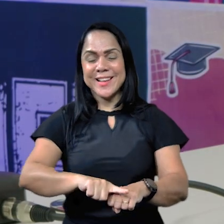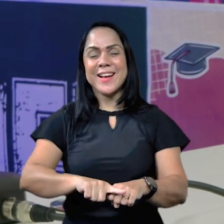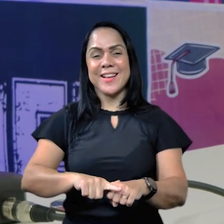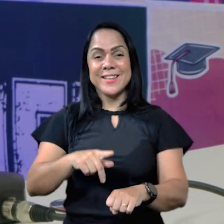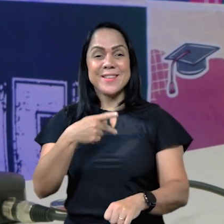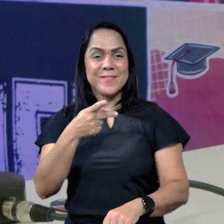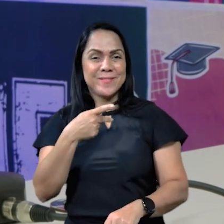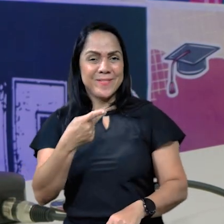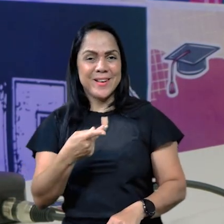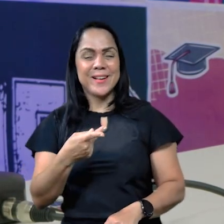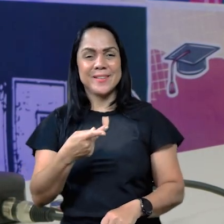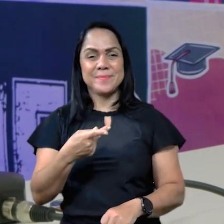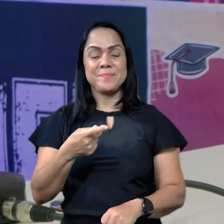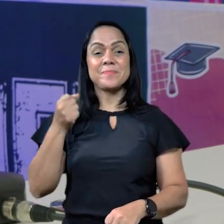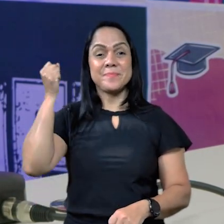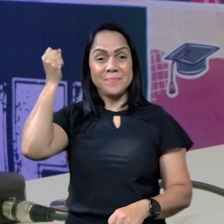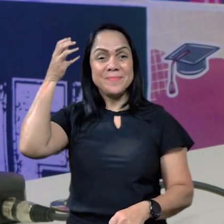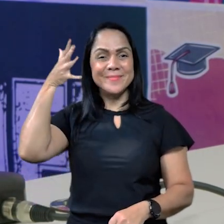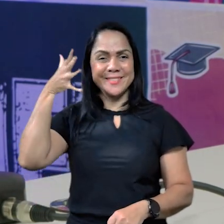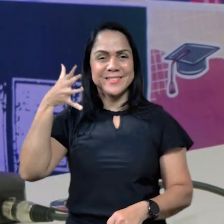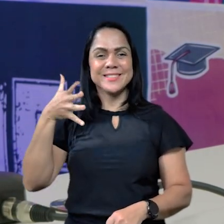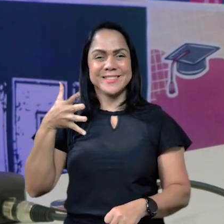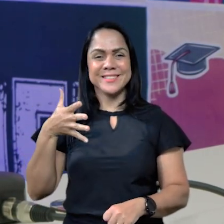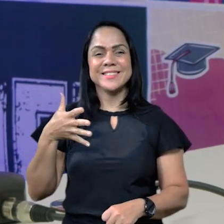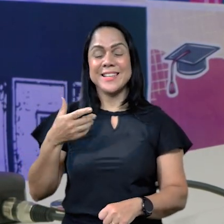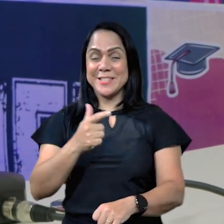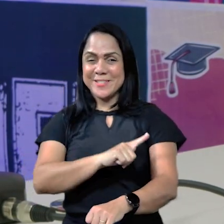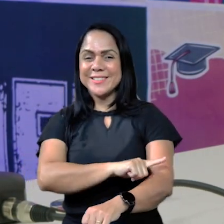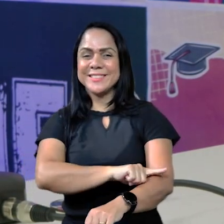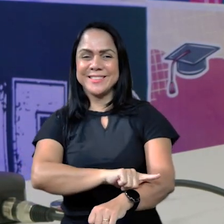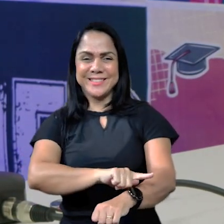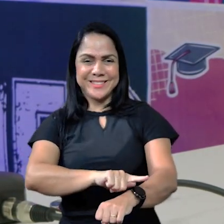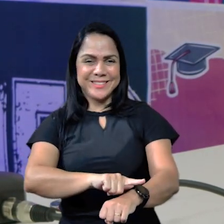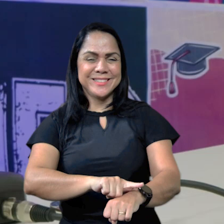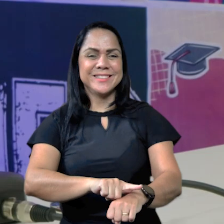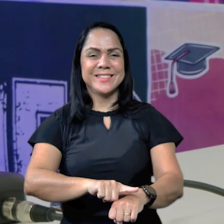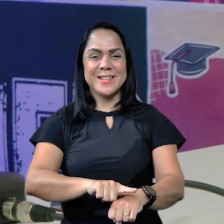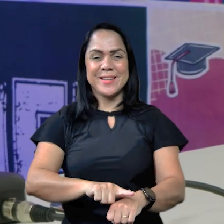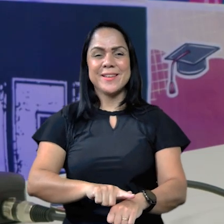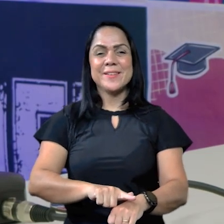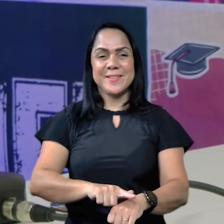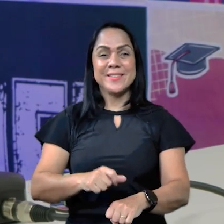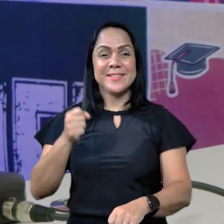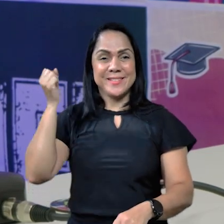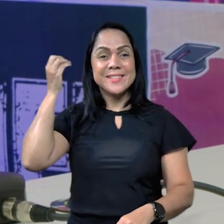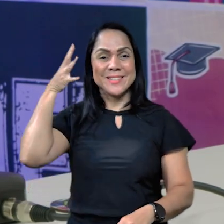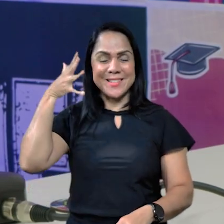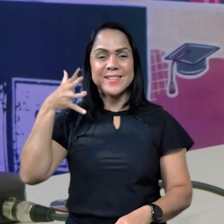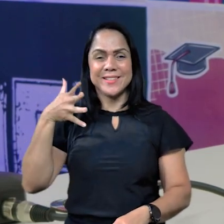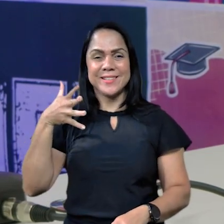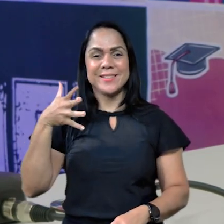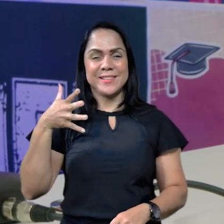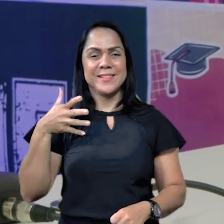E assim, vou fazer minha Educado, adorei. eu sou bem educada mesmo. Belíssima. Então, vou fazer minha